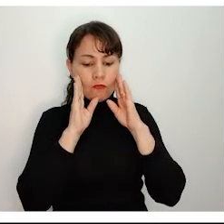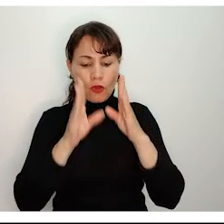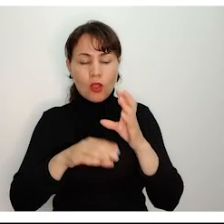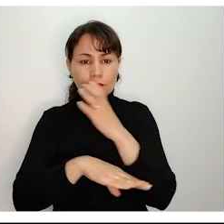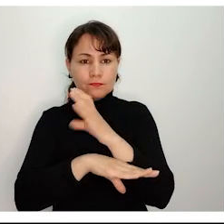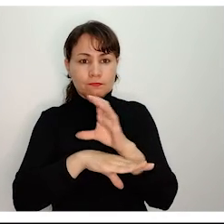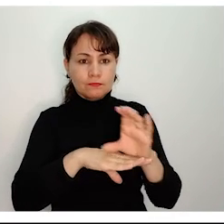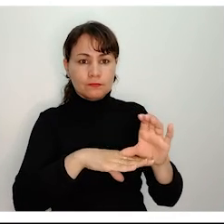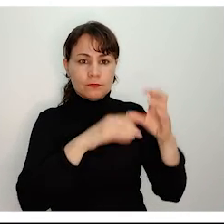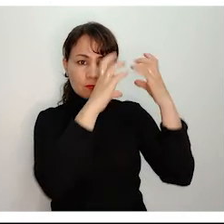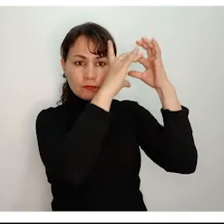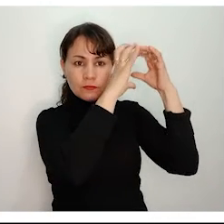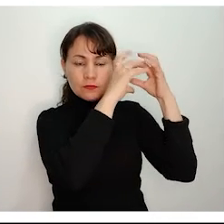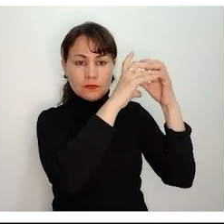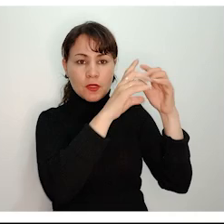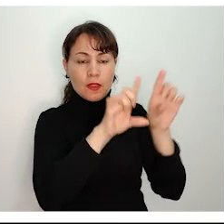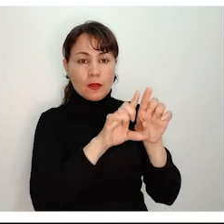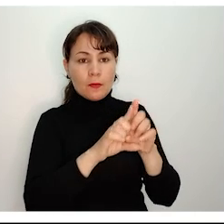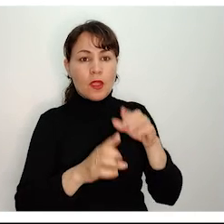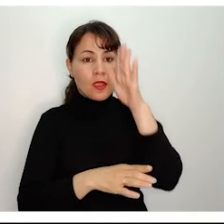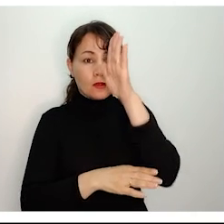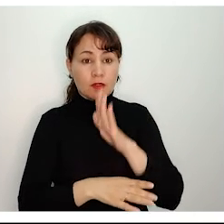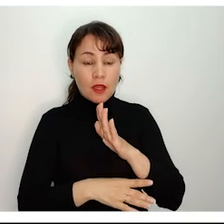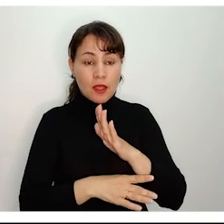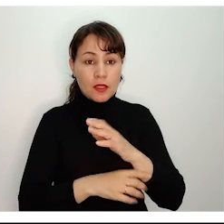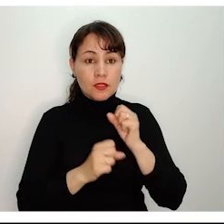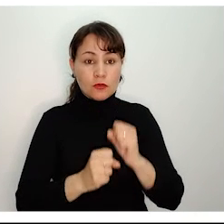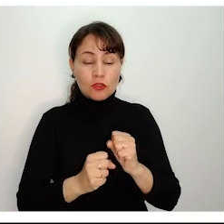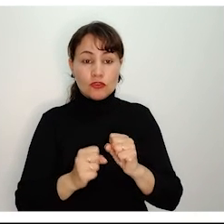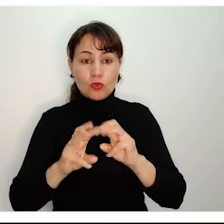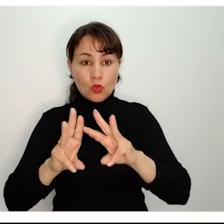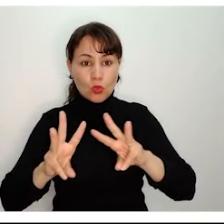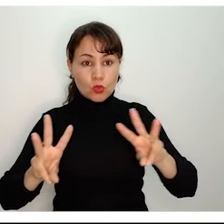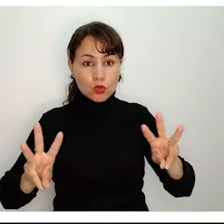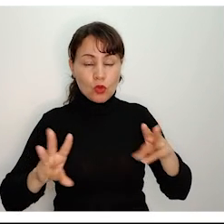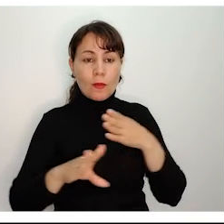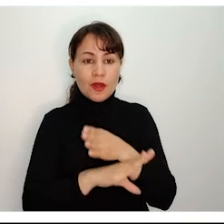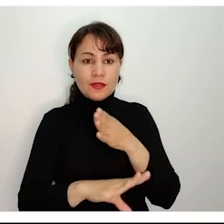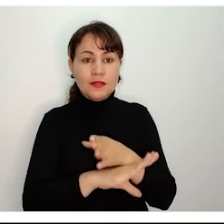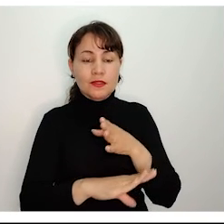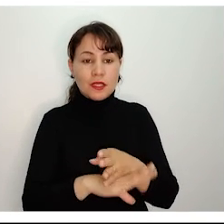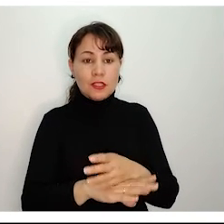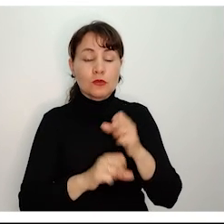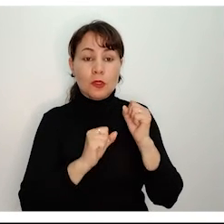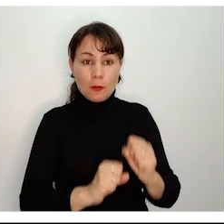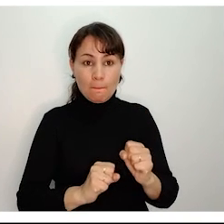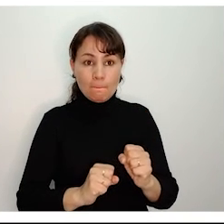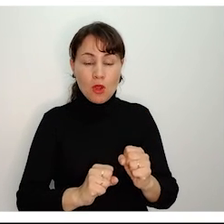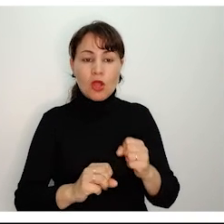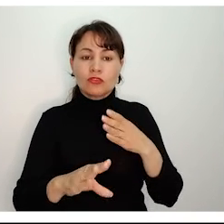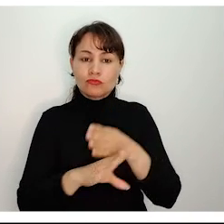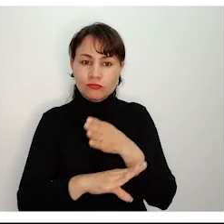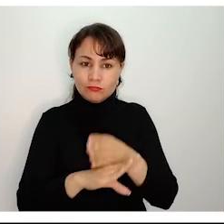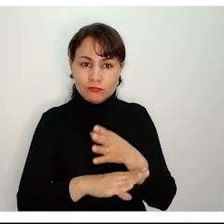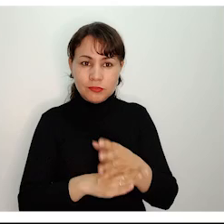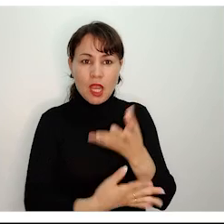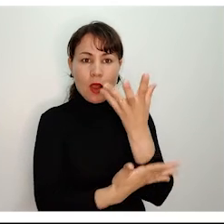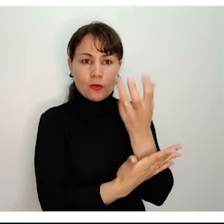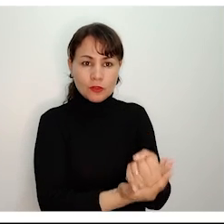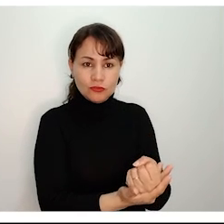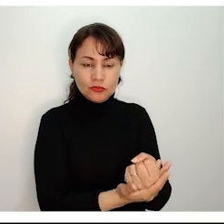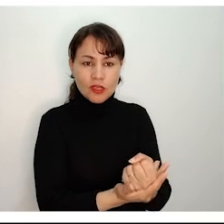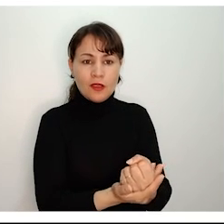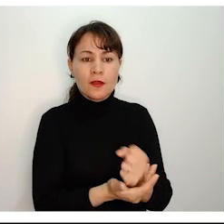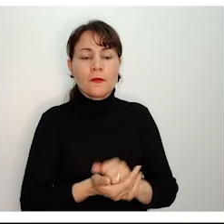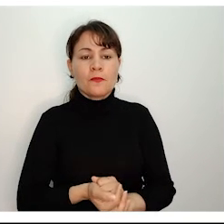da Neurociência, também disponível gratuitamente. Eu deixo para vocês aqui o link de acesso para que vocês